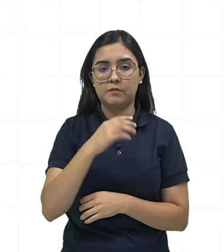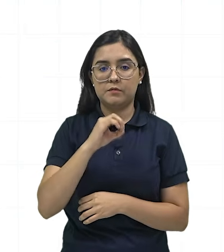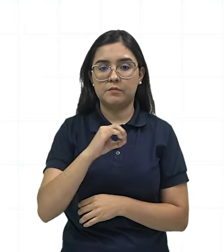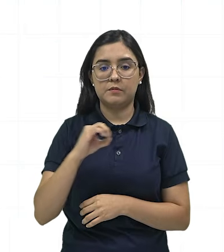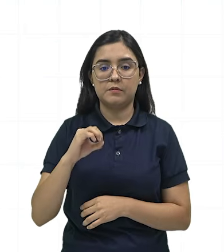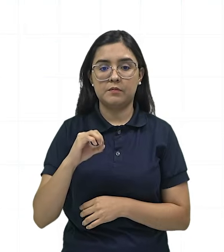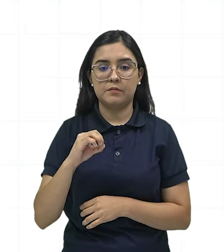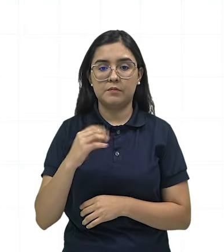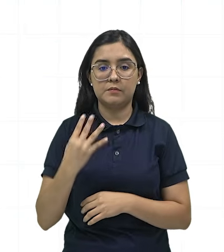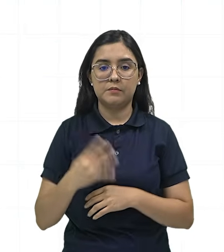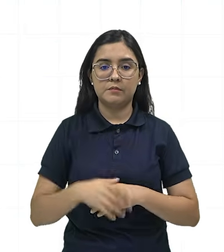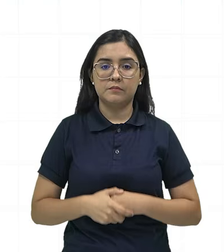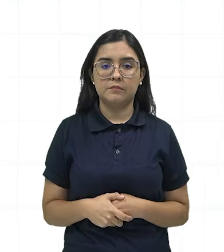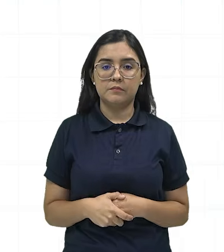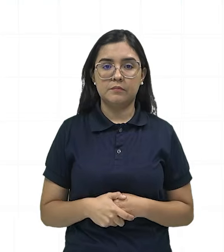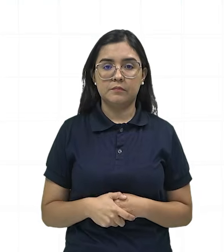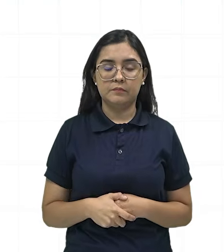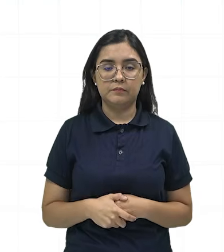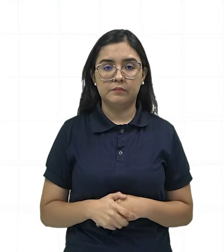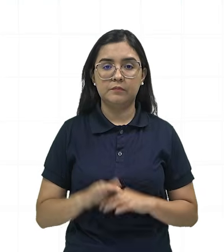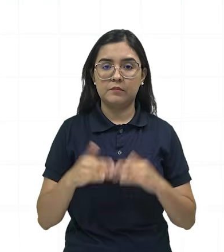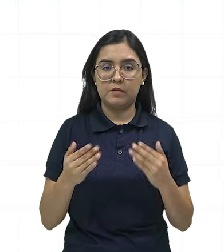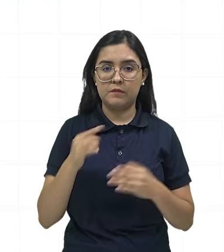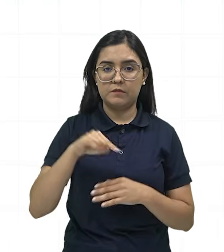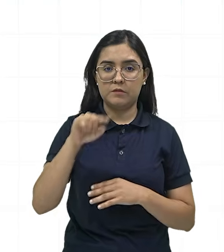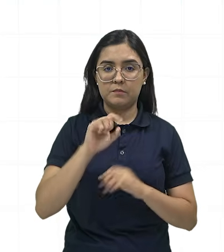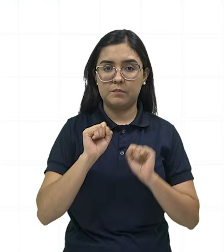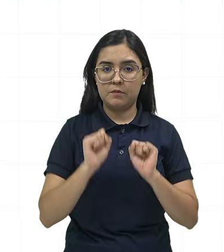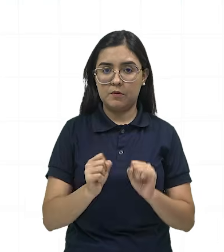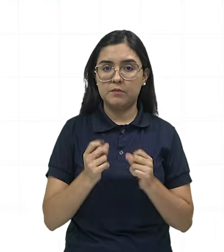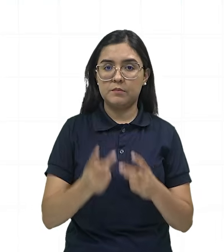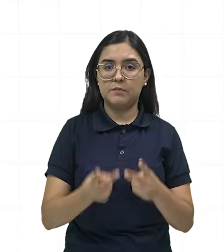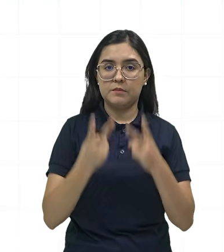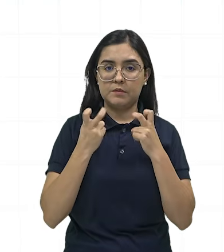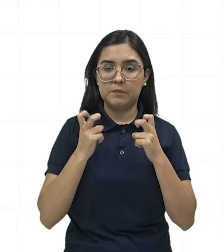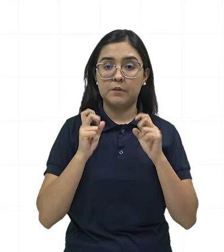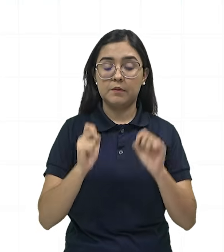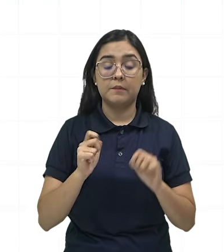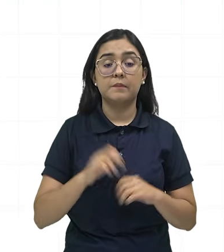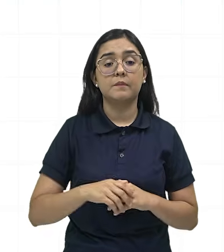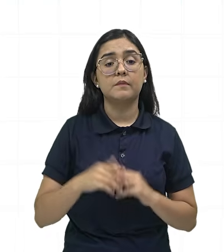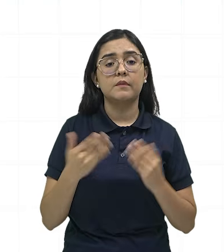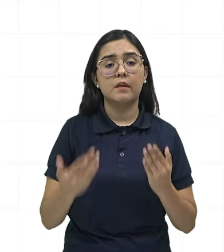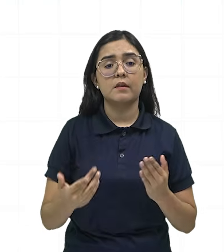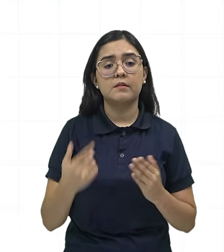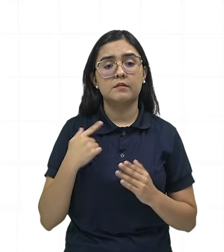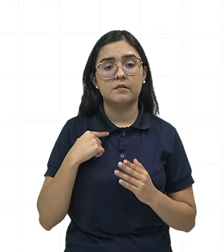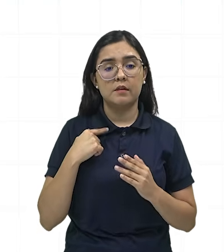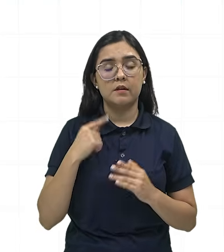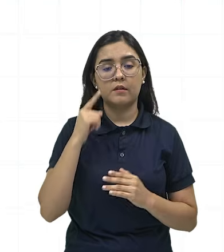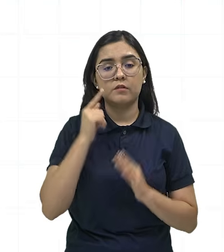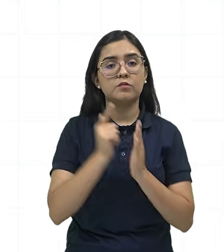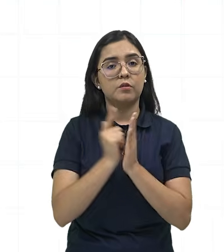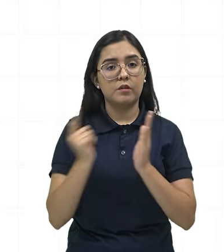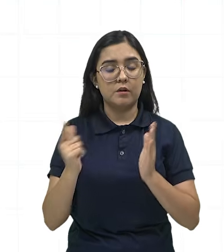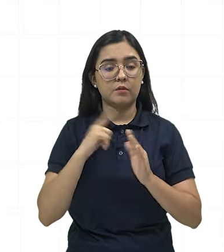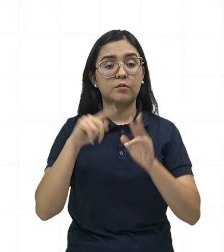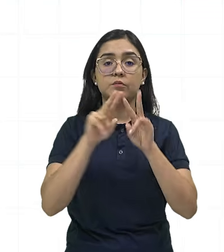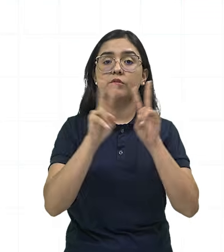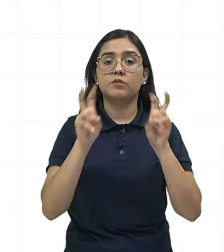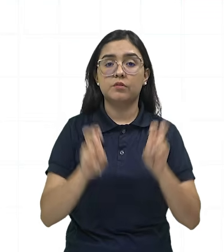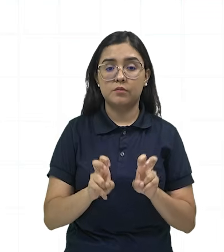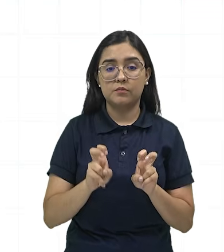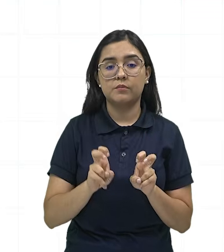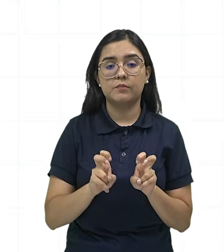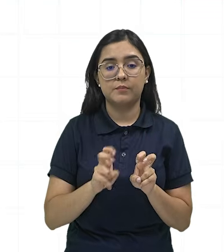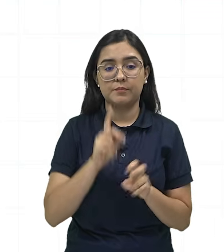podem observar que nessa notícia nós temos o título, né, da notícia, que é o